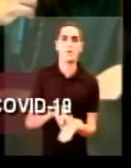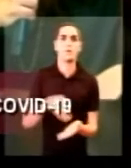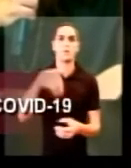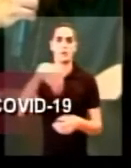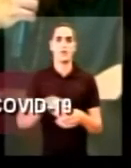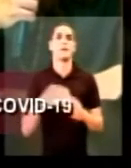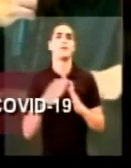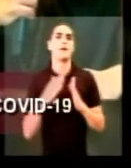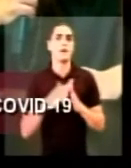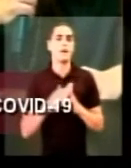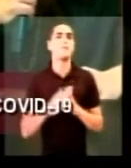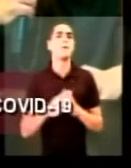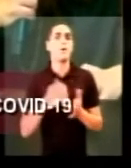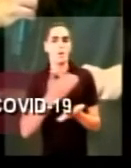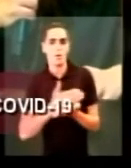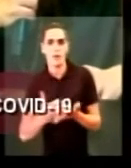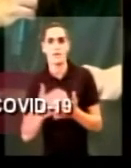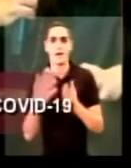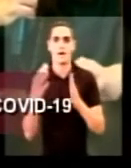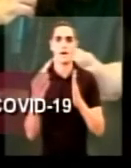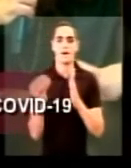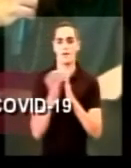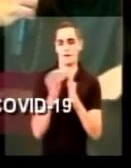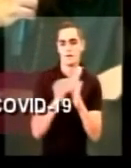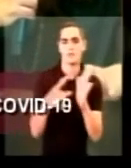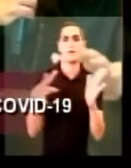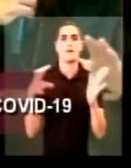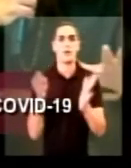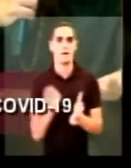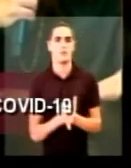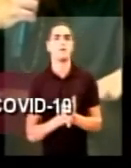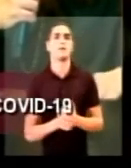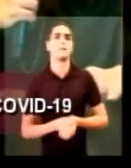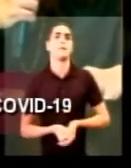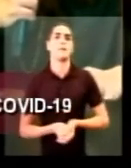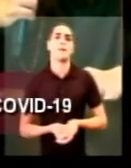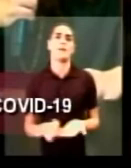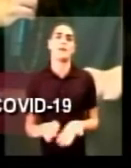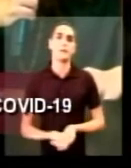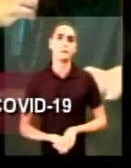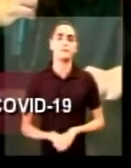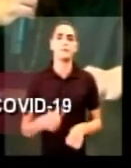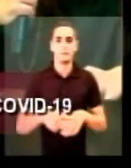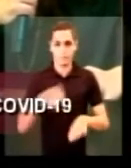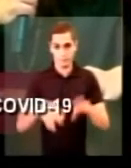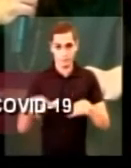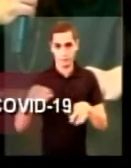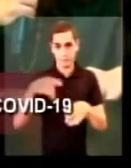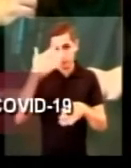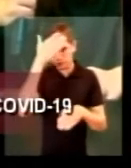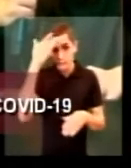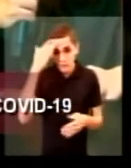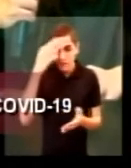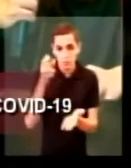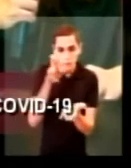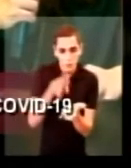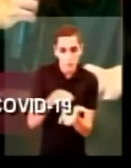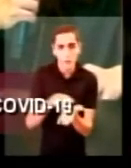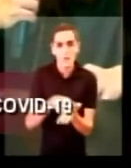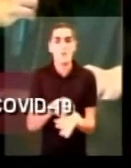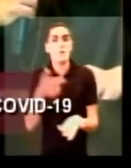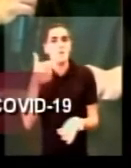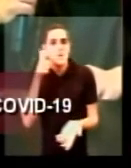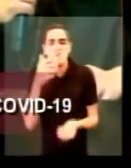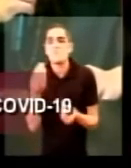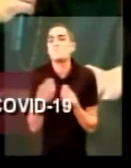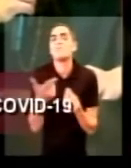estão mapeando quem são esses idosos acamados que não têm condições de ir até um estabelecimento de saúde para que seja operacionalizada a vacinação em